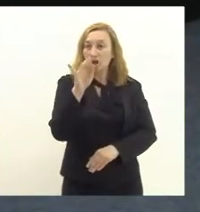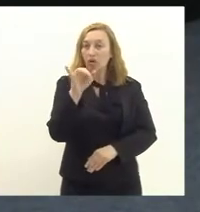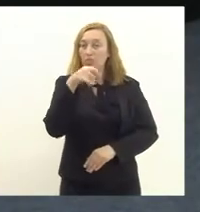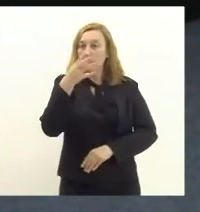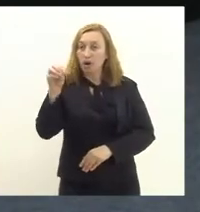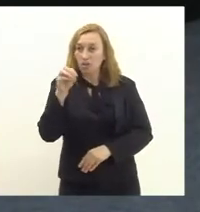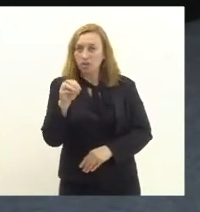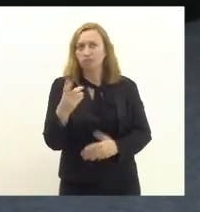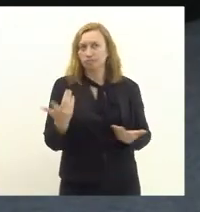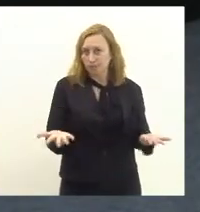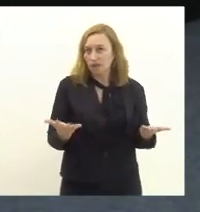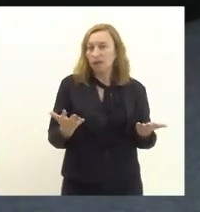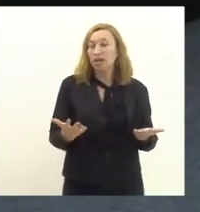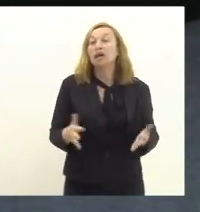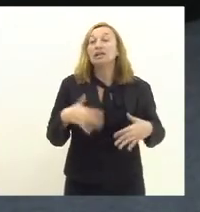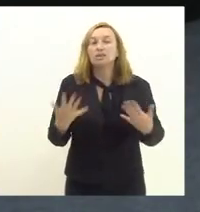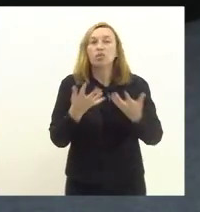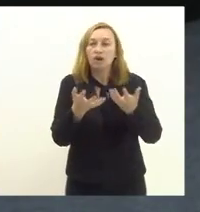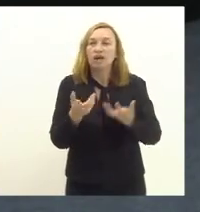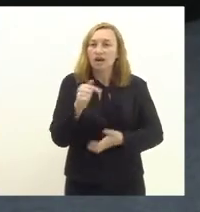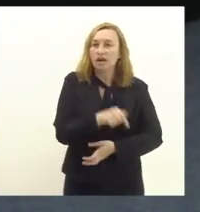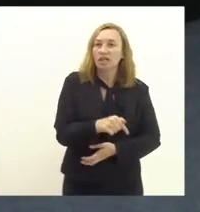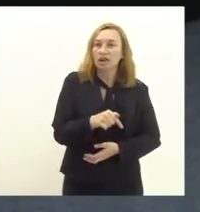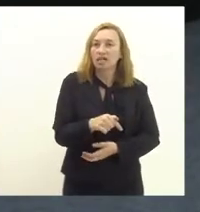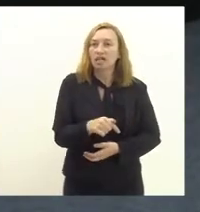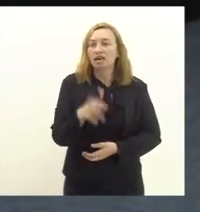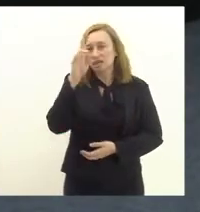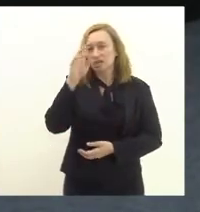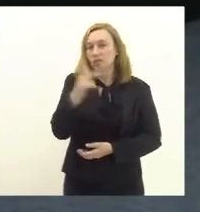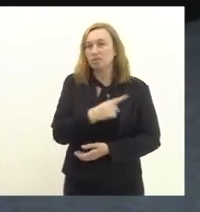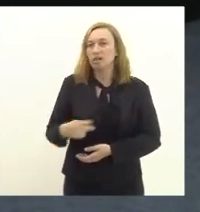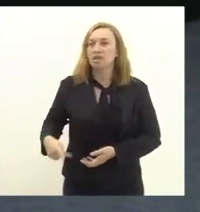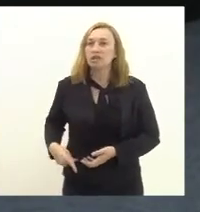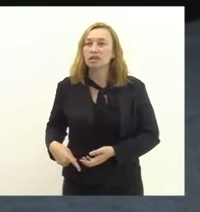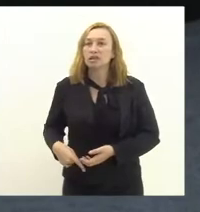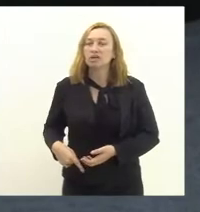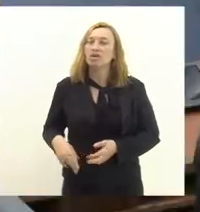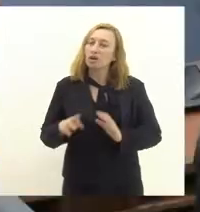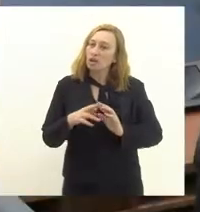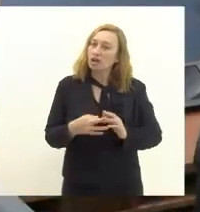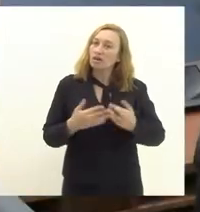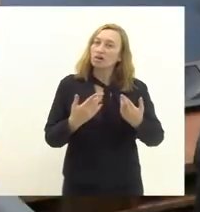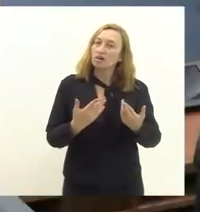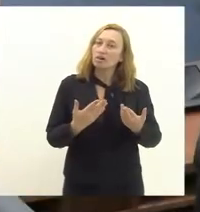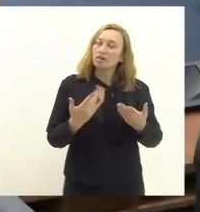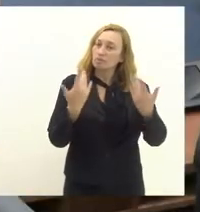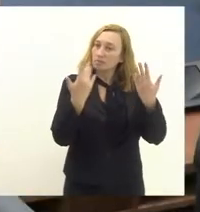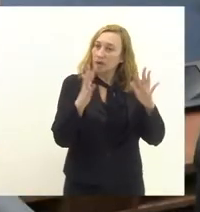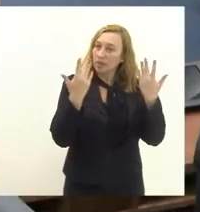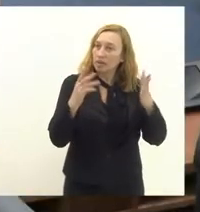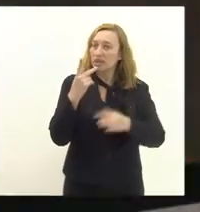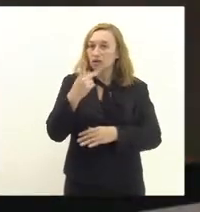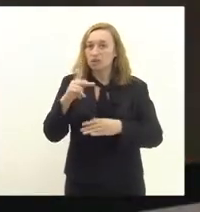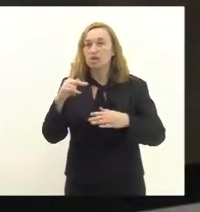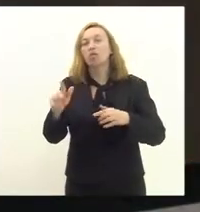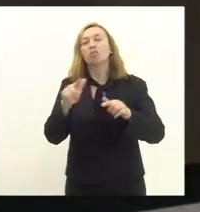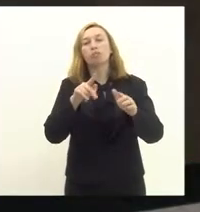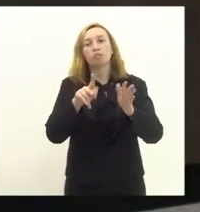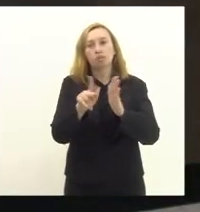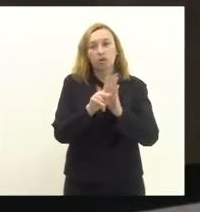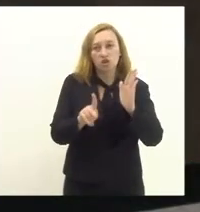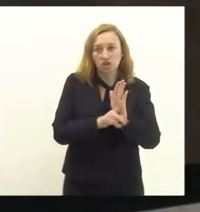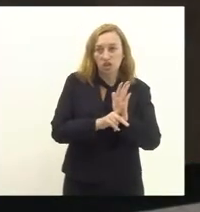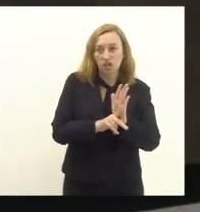essa incidência. Então, eu quero aqui muito, senhor presidente, referenciar o projeto de Vossa Excelência, referenciar